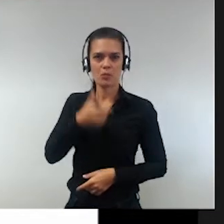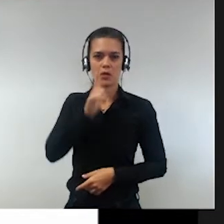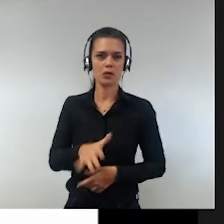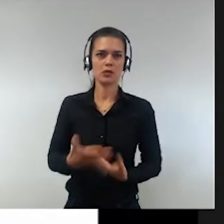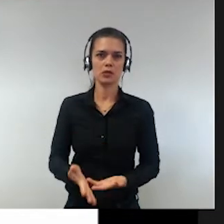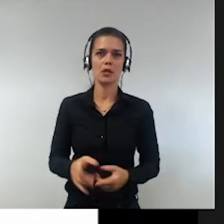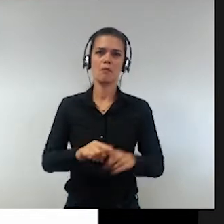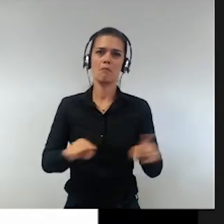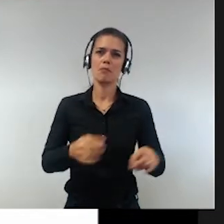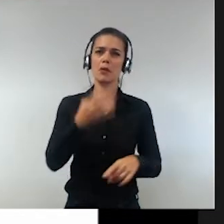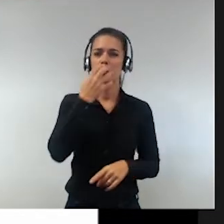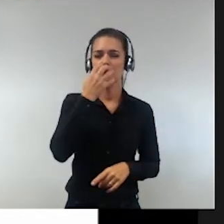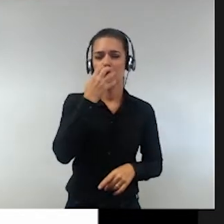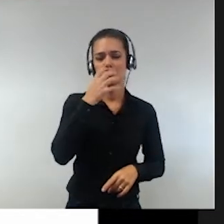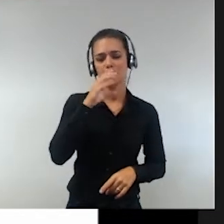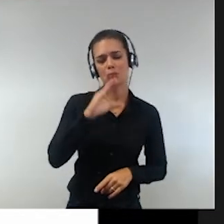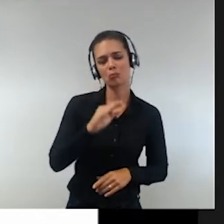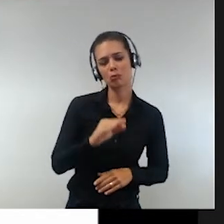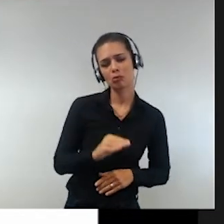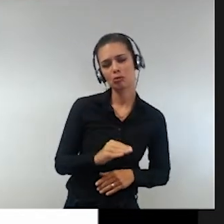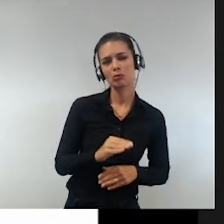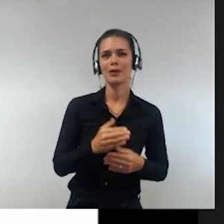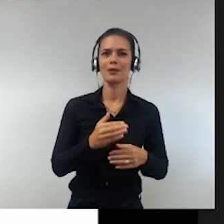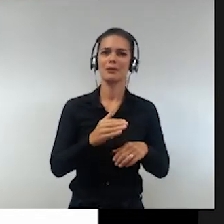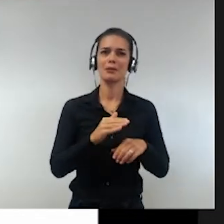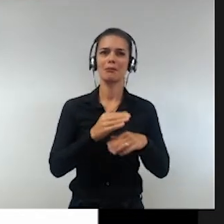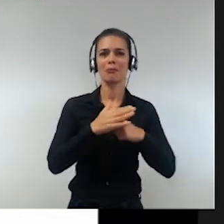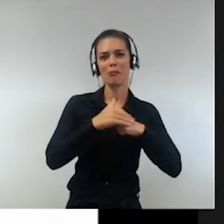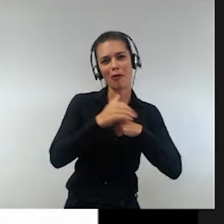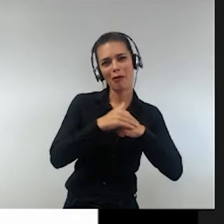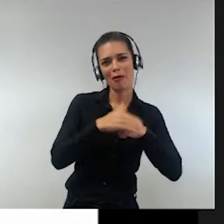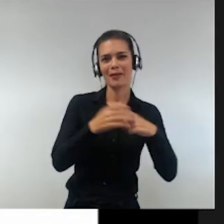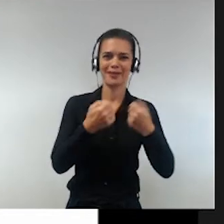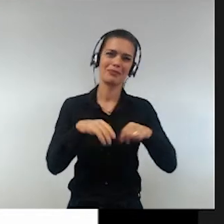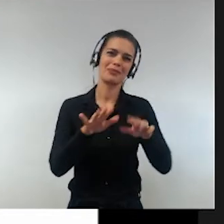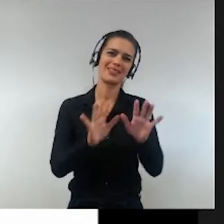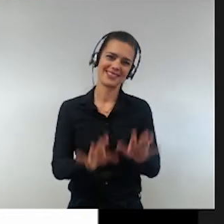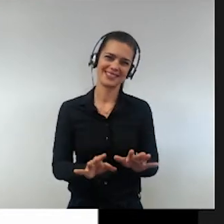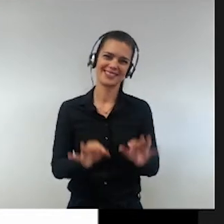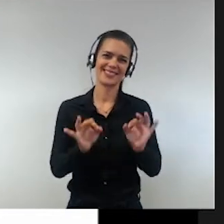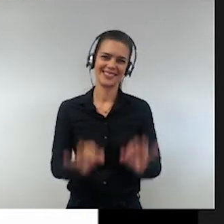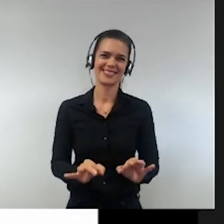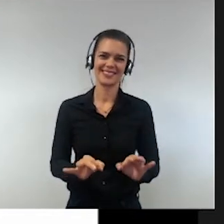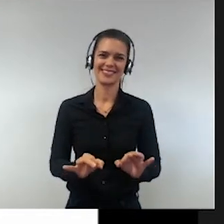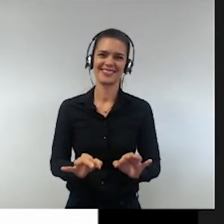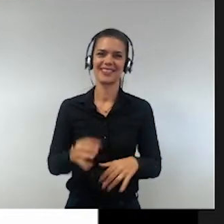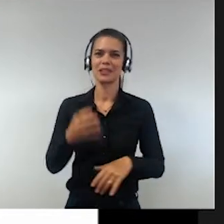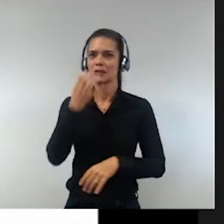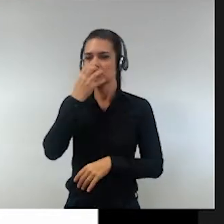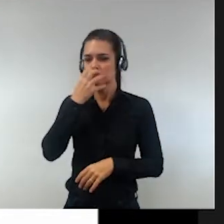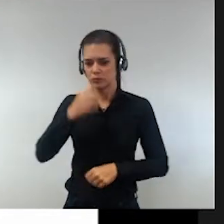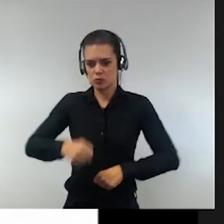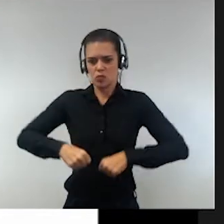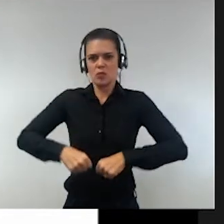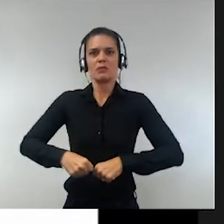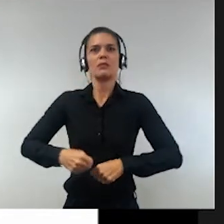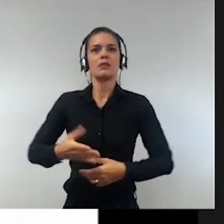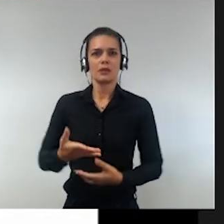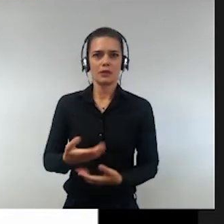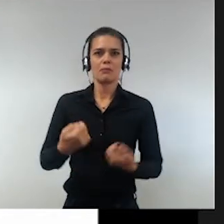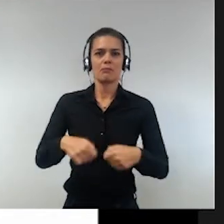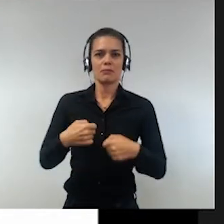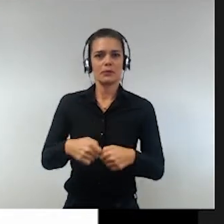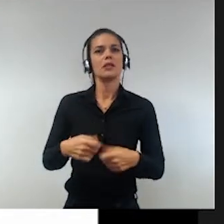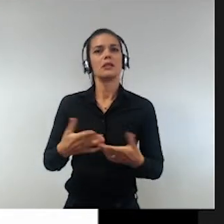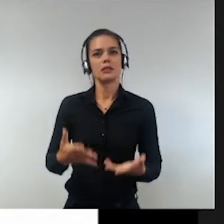Mas o cão dócil, o cão pequenininho, não há necessidade de se colocar isso, né? Cães de grande porte, considerado bravo, devem transitar pelos elevadores,